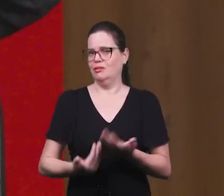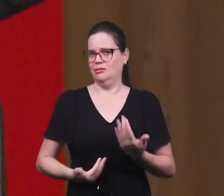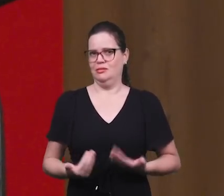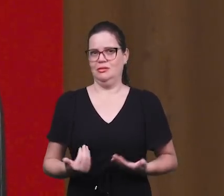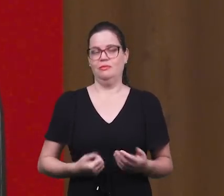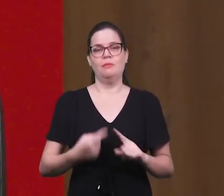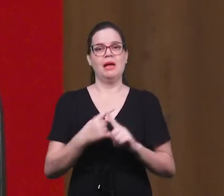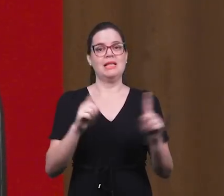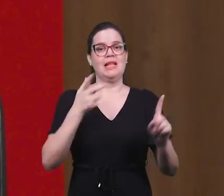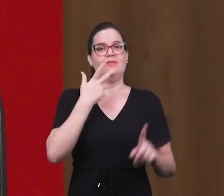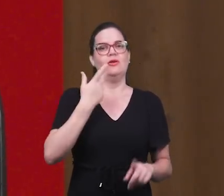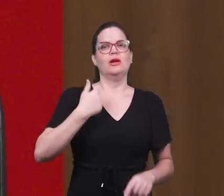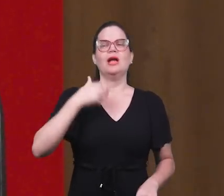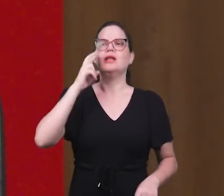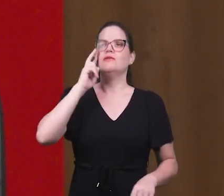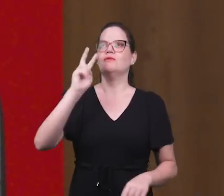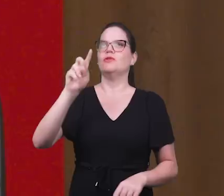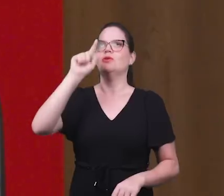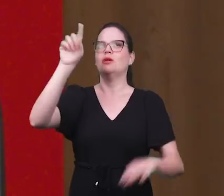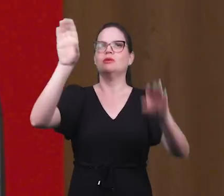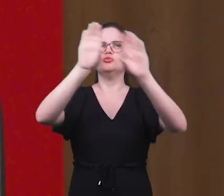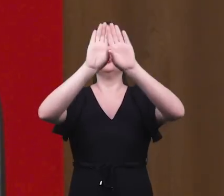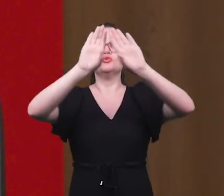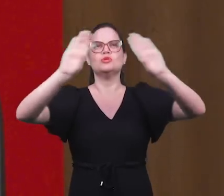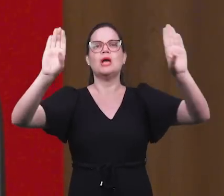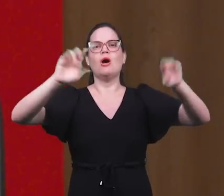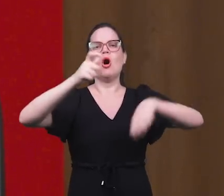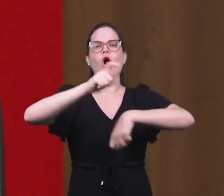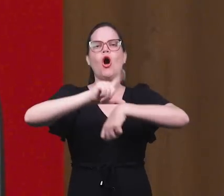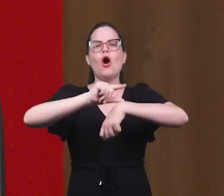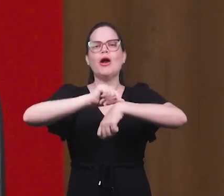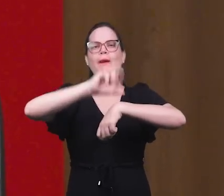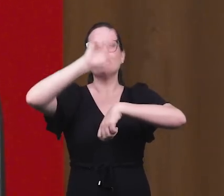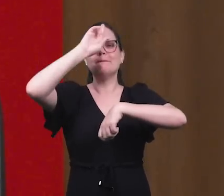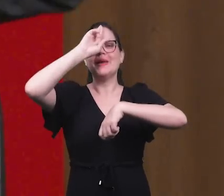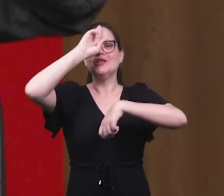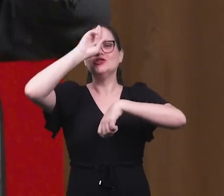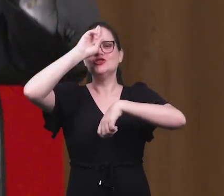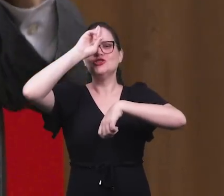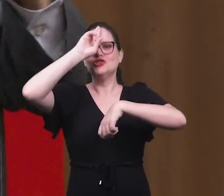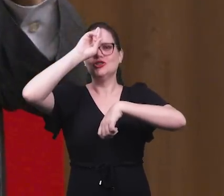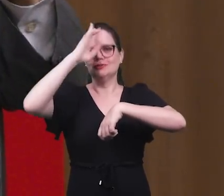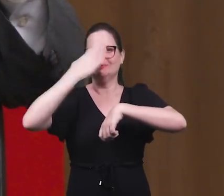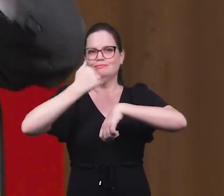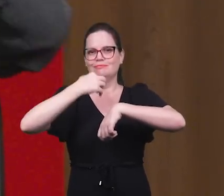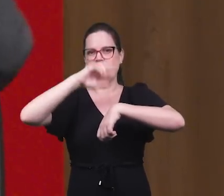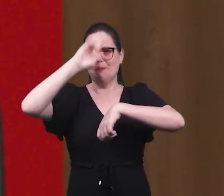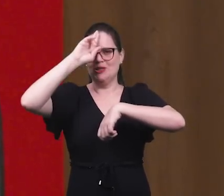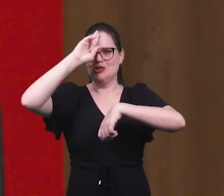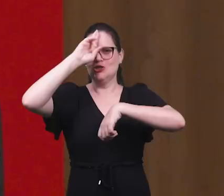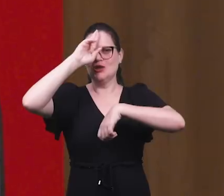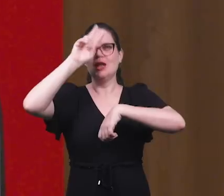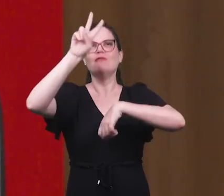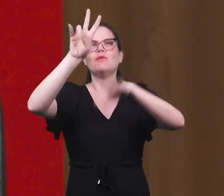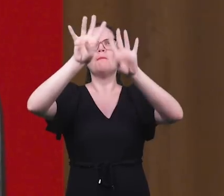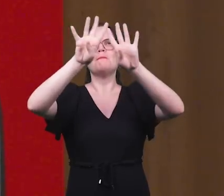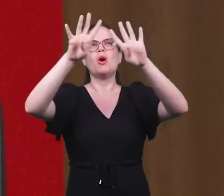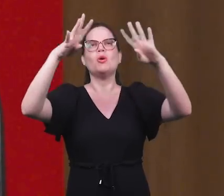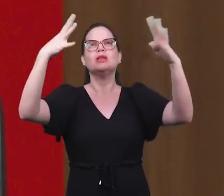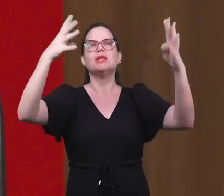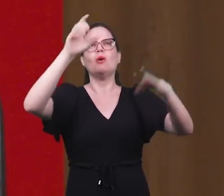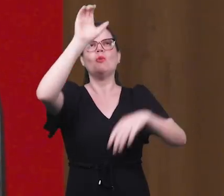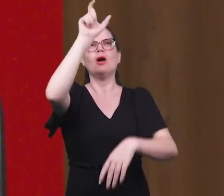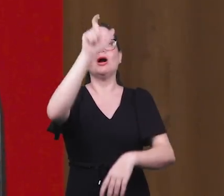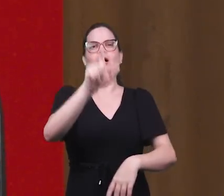viu um portal da cruz no céu ao meio-dia, não é? Esse portal é formado por